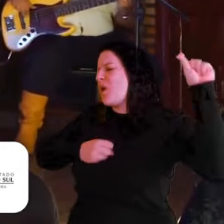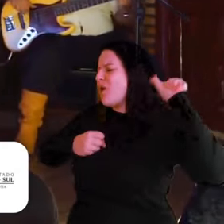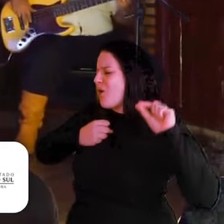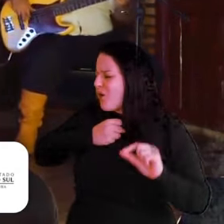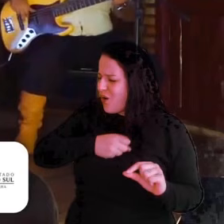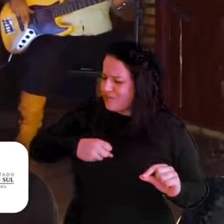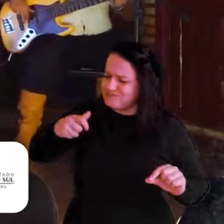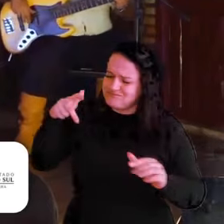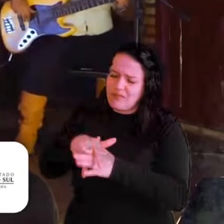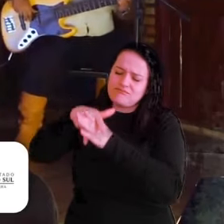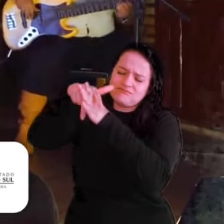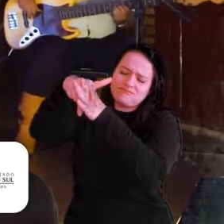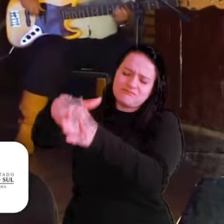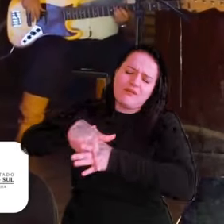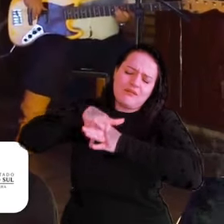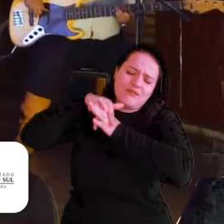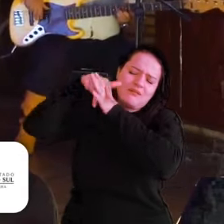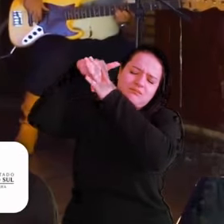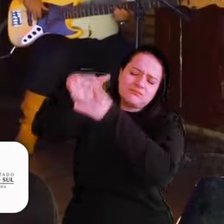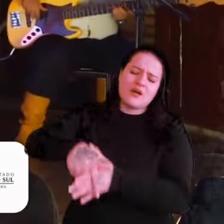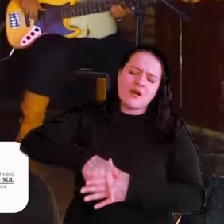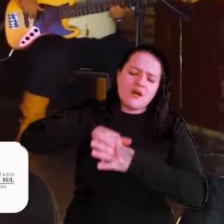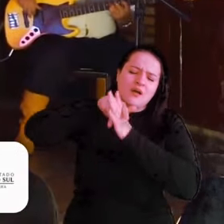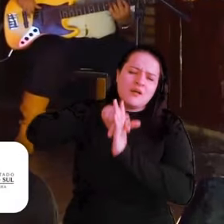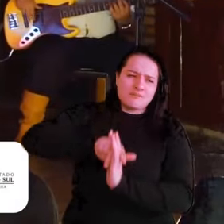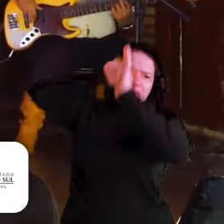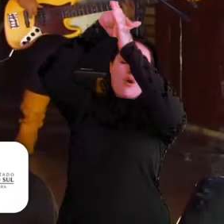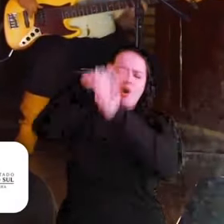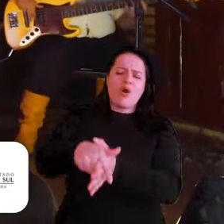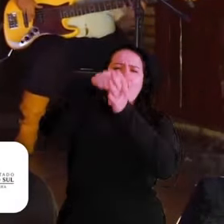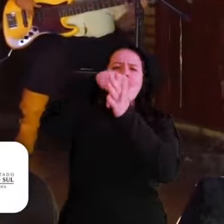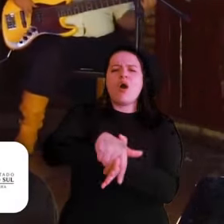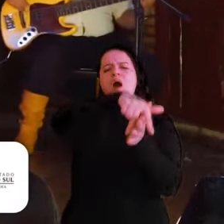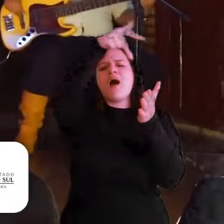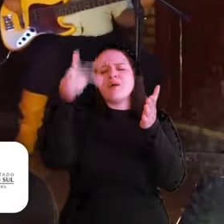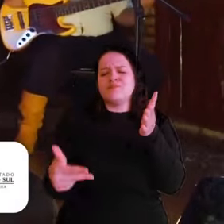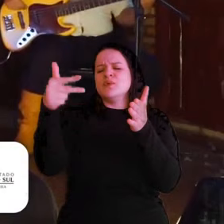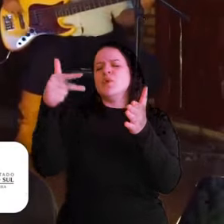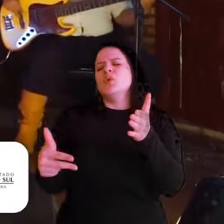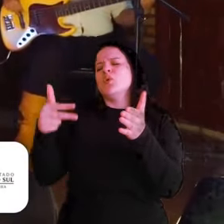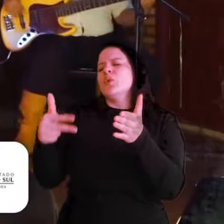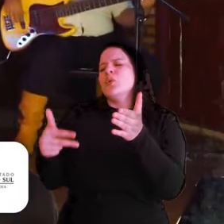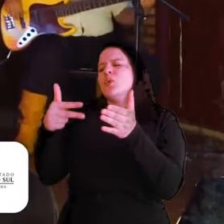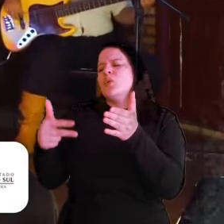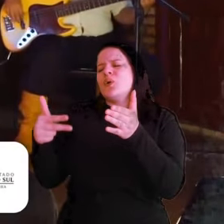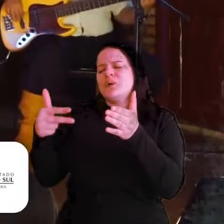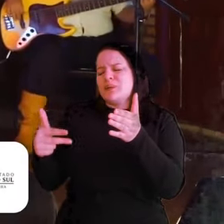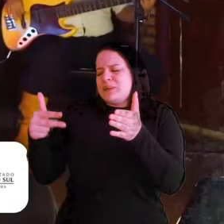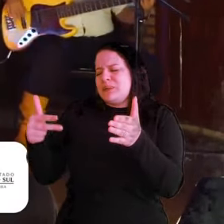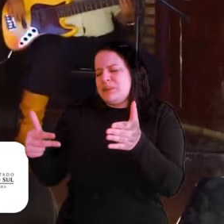na estância, teu cavalo me abandonou, fez igual a ela e com o pinote